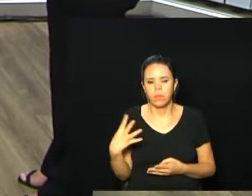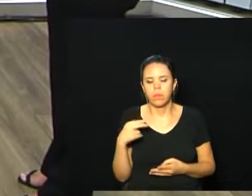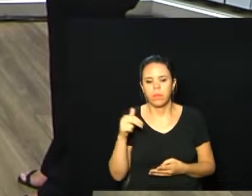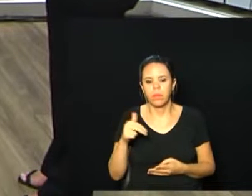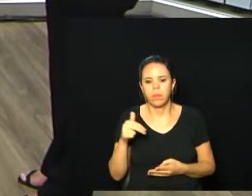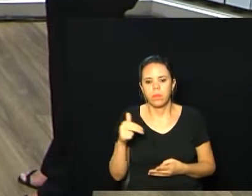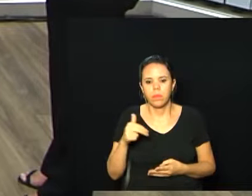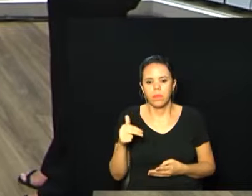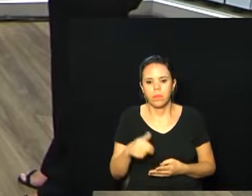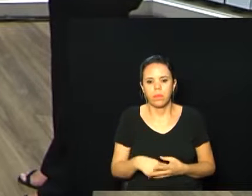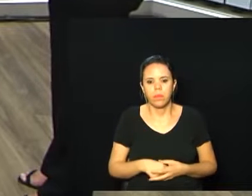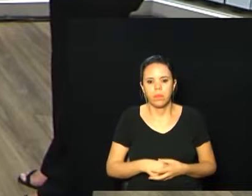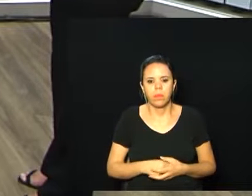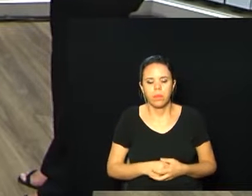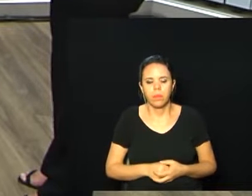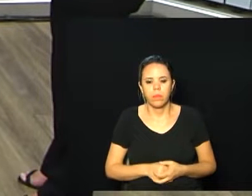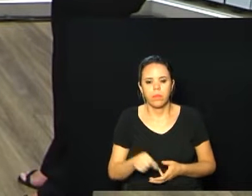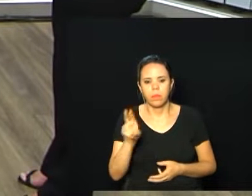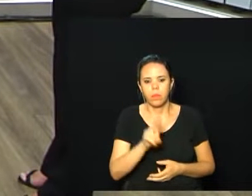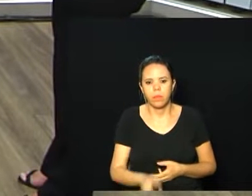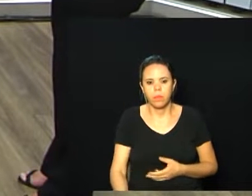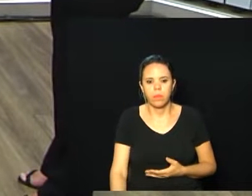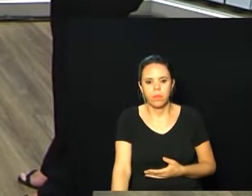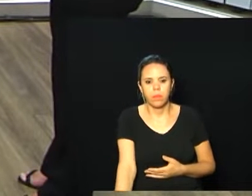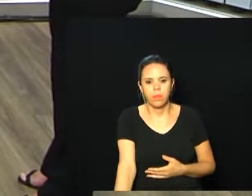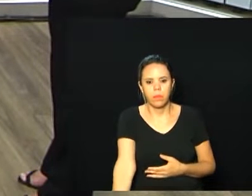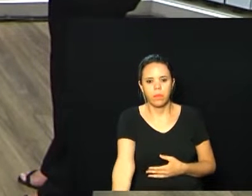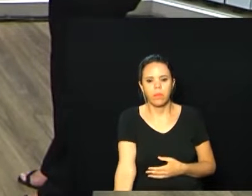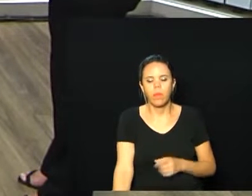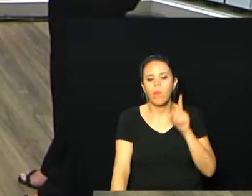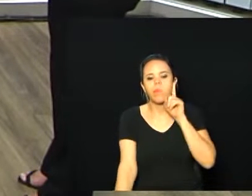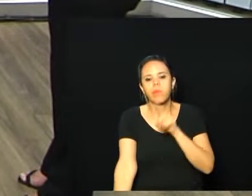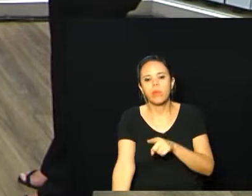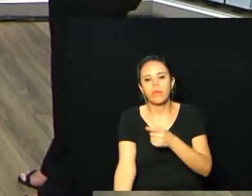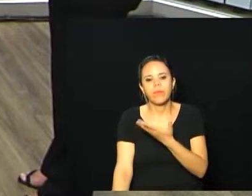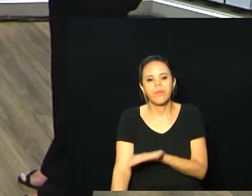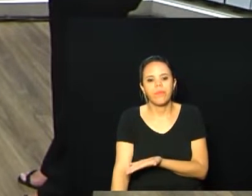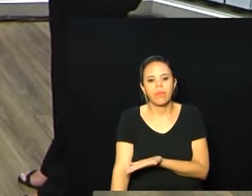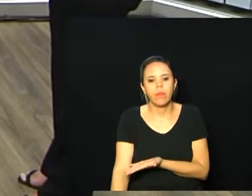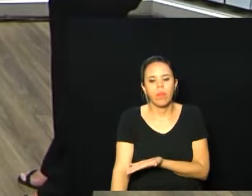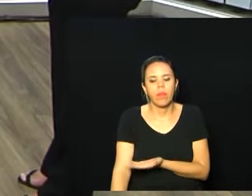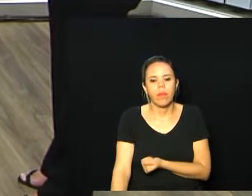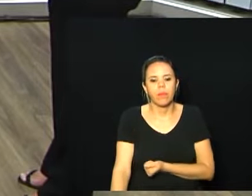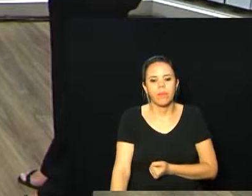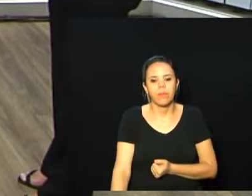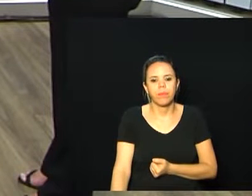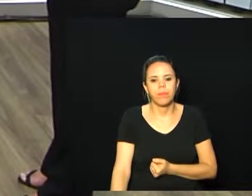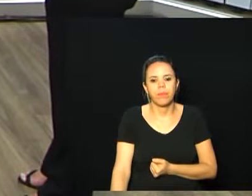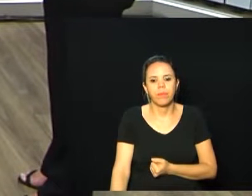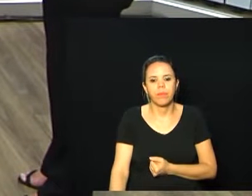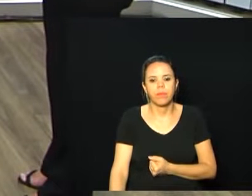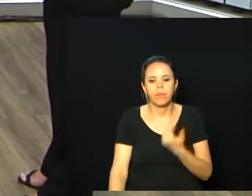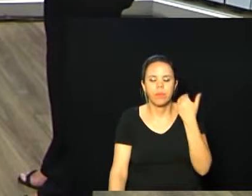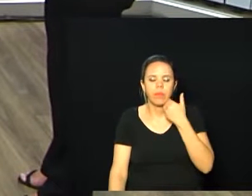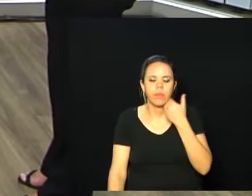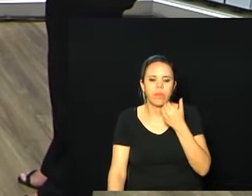novembro, respectivamente. Sumaré soma 1.002 óbitos, Americana 854, Santa Bárbara do